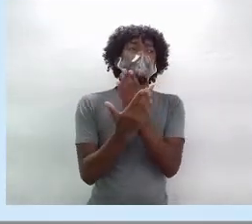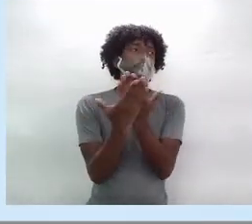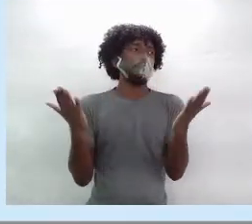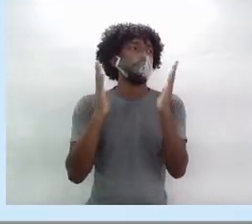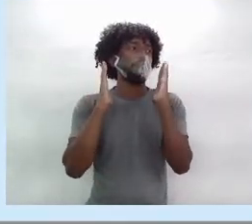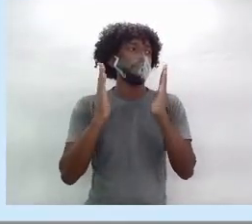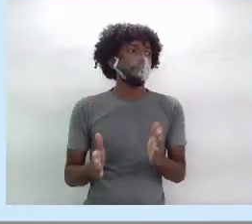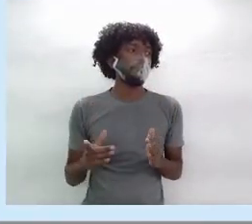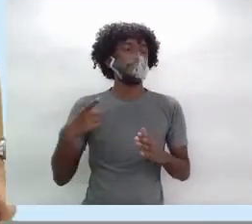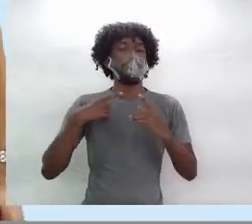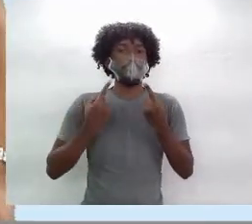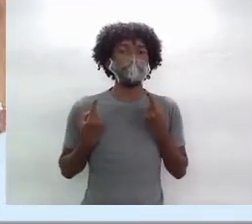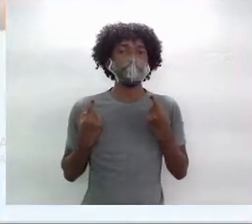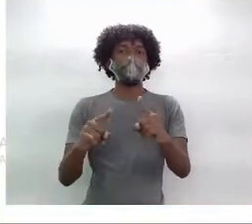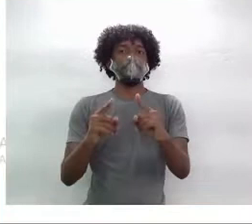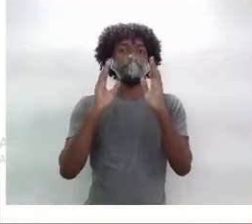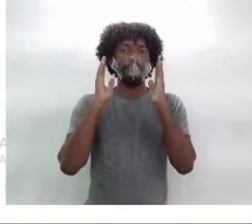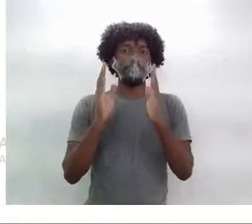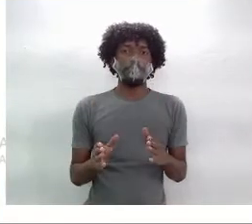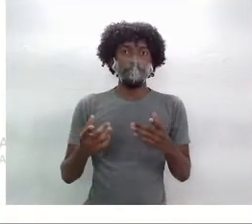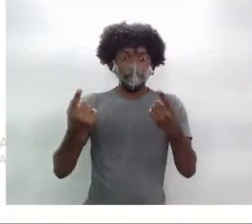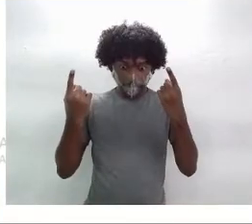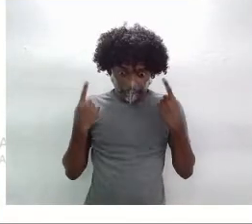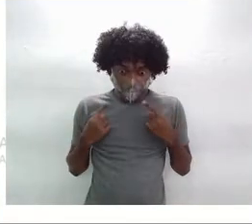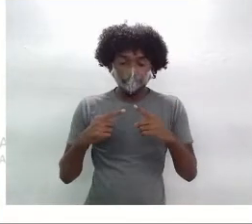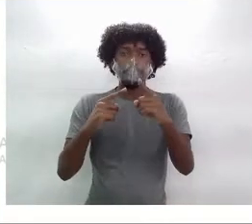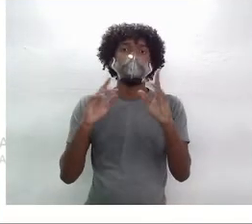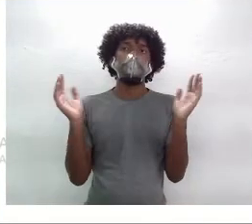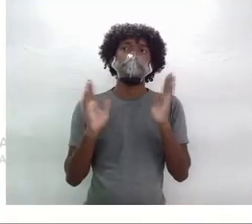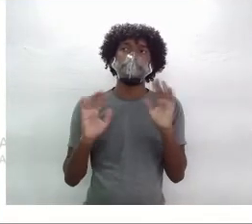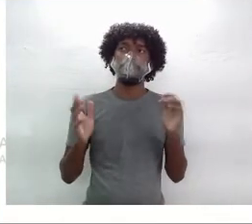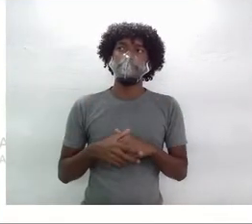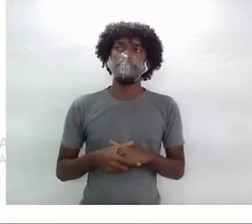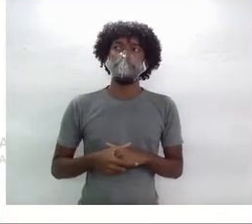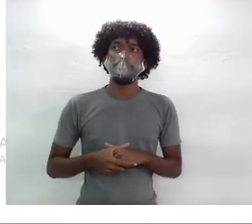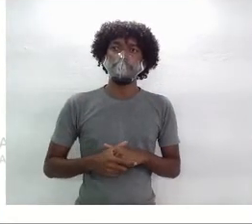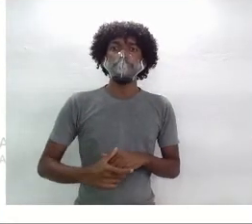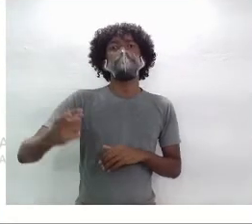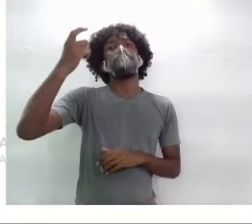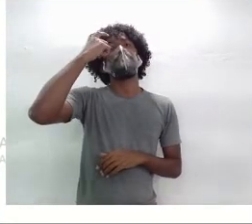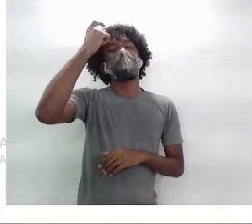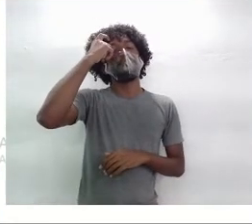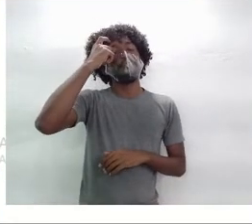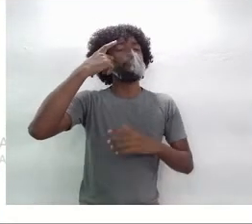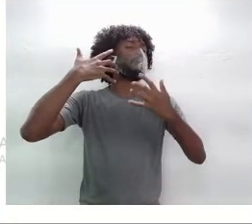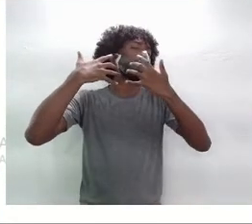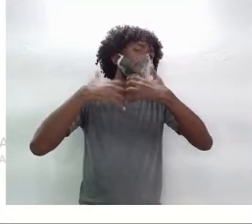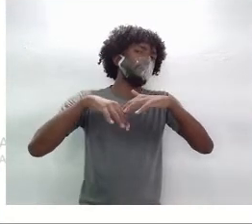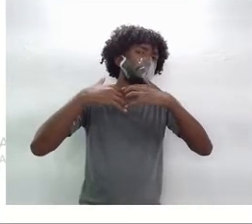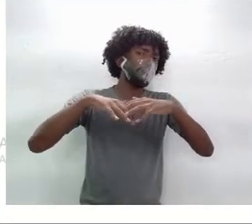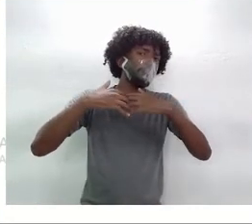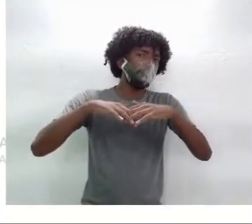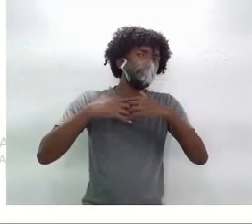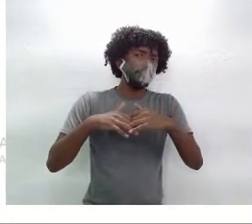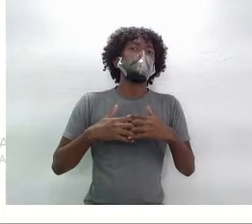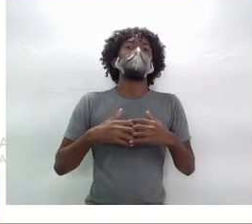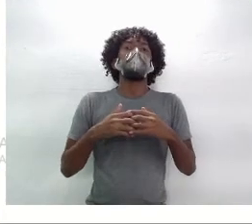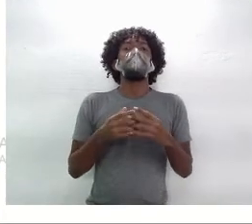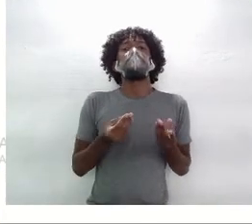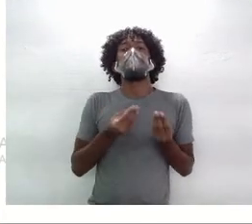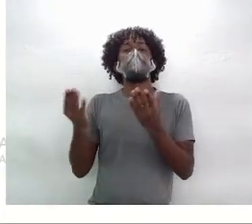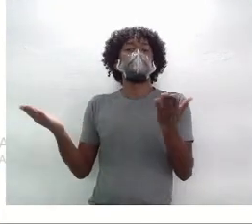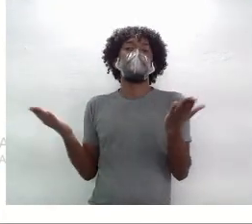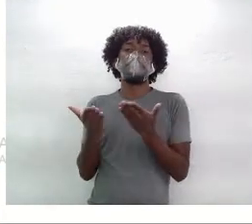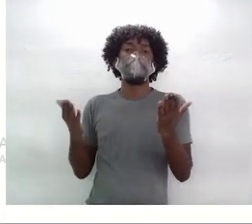esse desafio. Na verdade, desafios. Vamos ver. Pensem, reflitam, levem para o seu